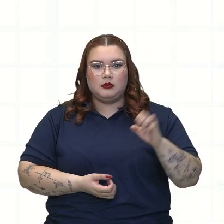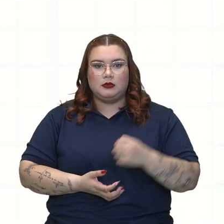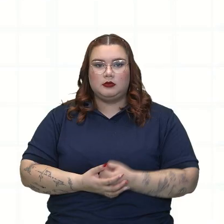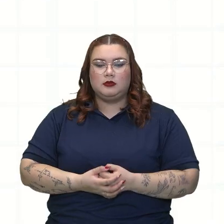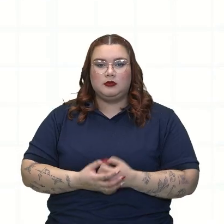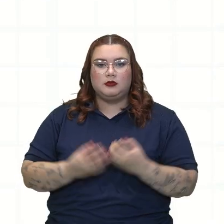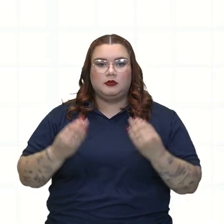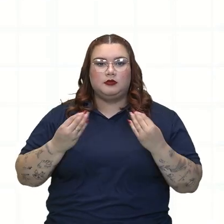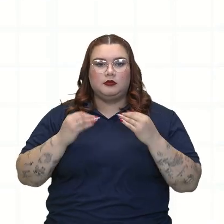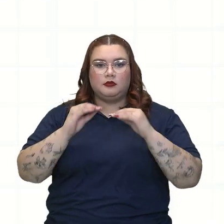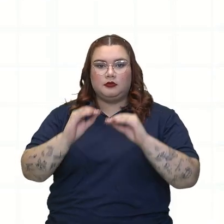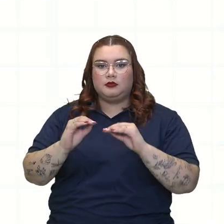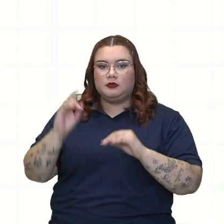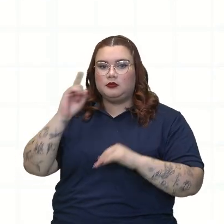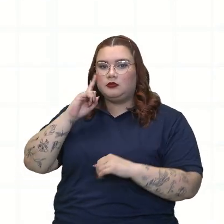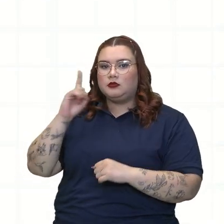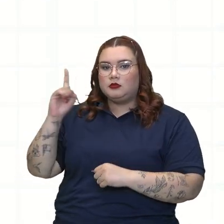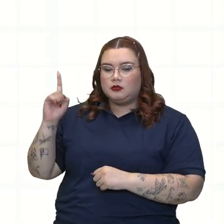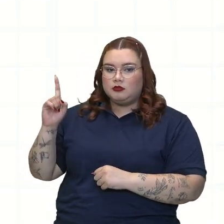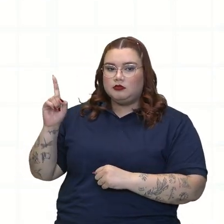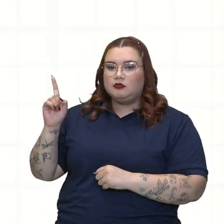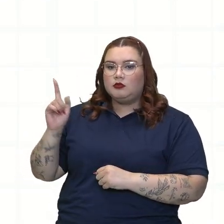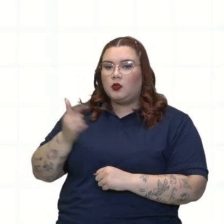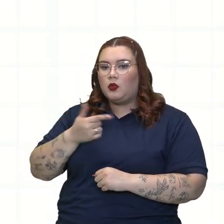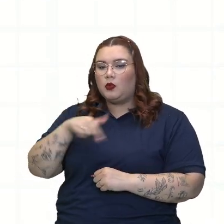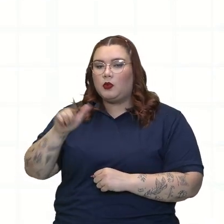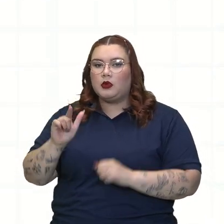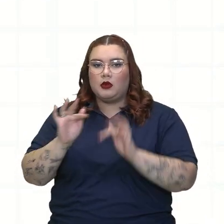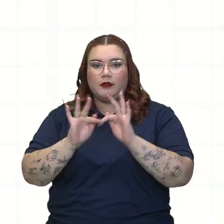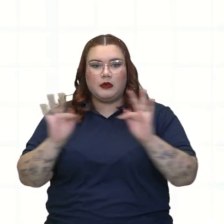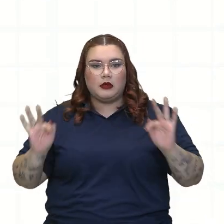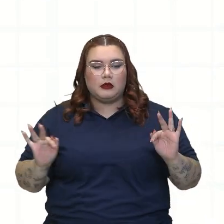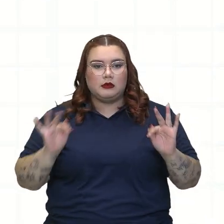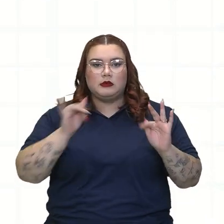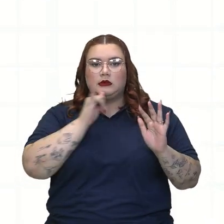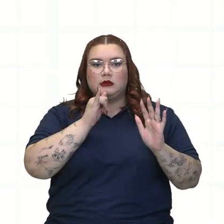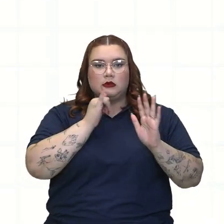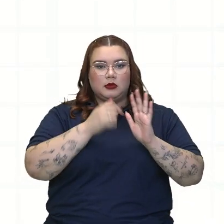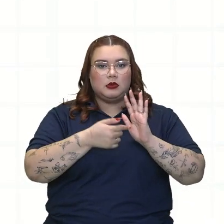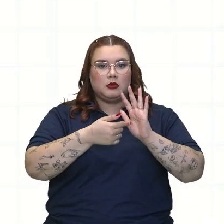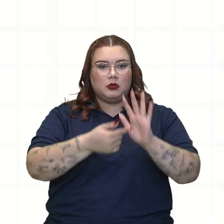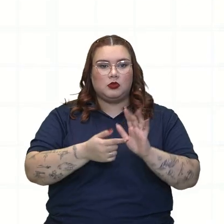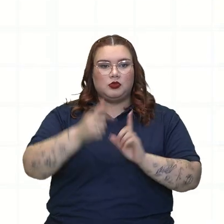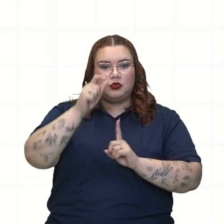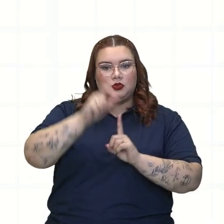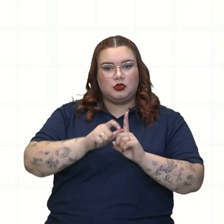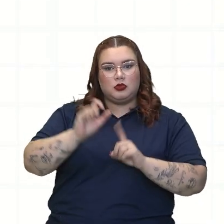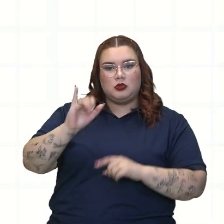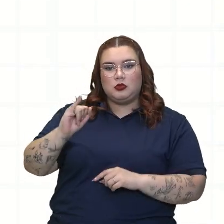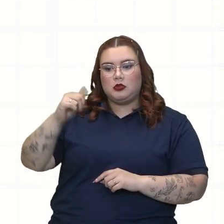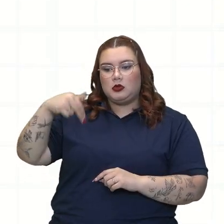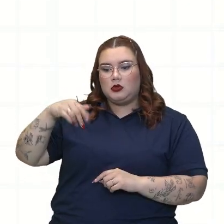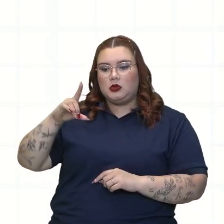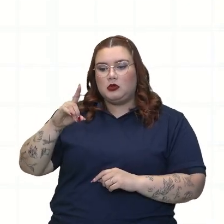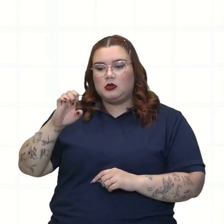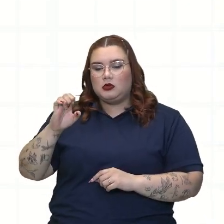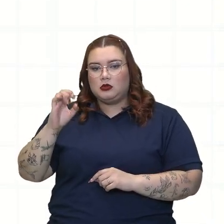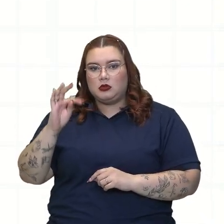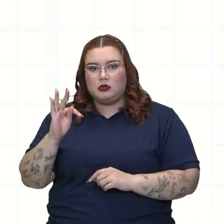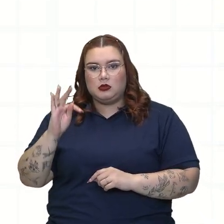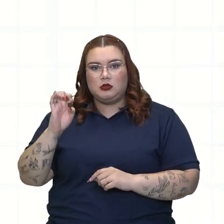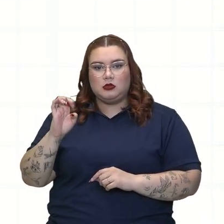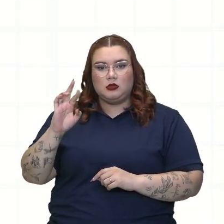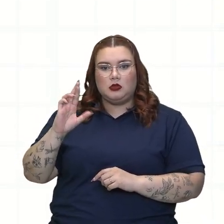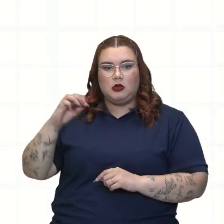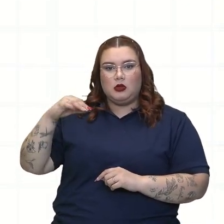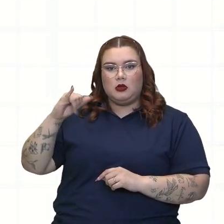temos aqui mais um exemplo para mostrar para vocês novamente, sujeito indeterminado, né? Esqueceram de trancar